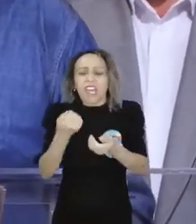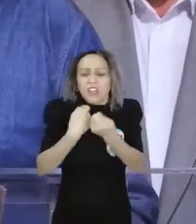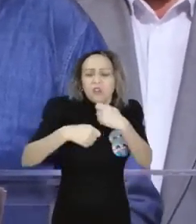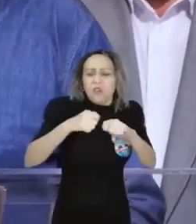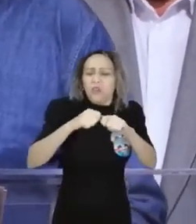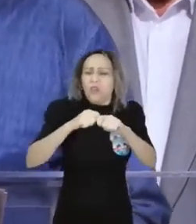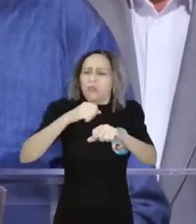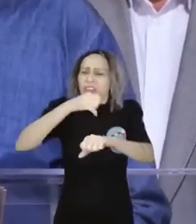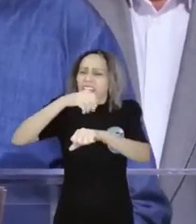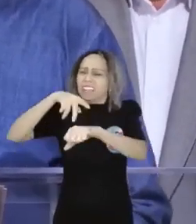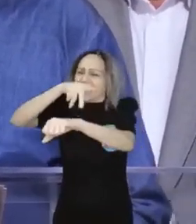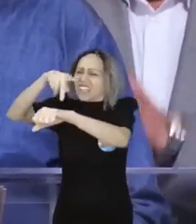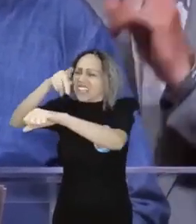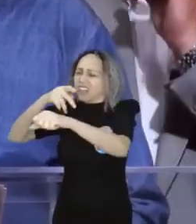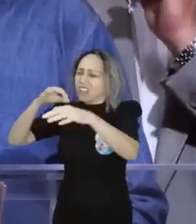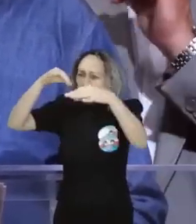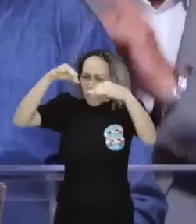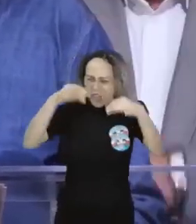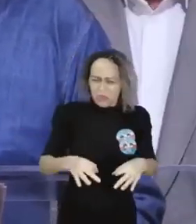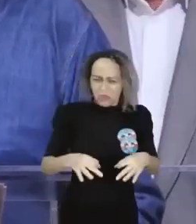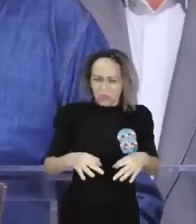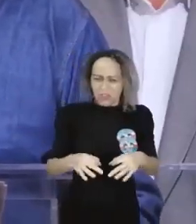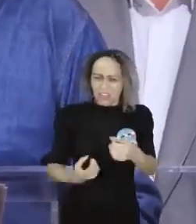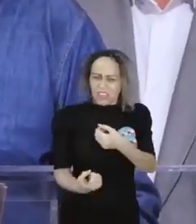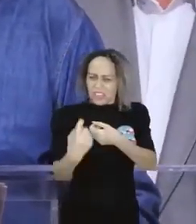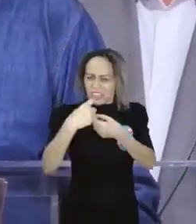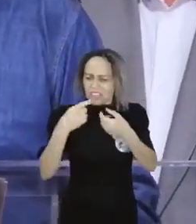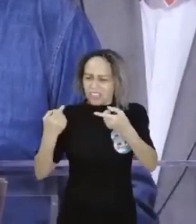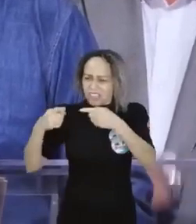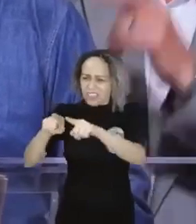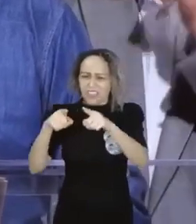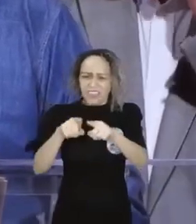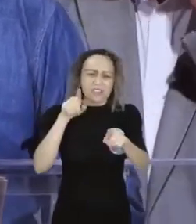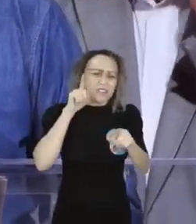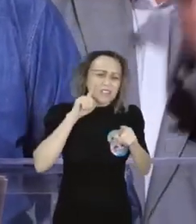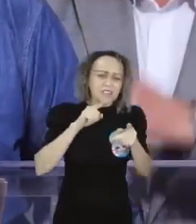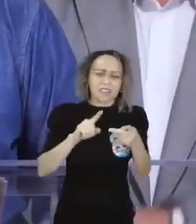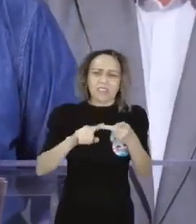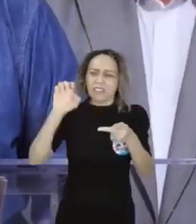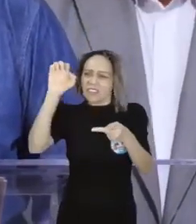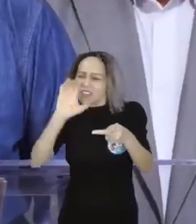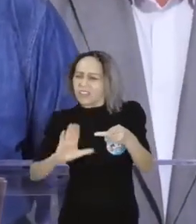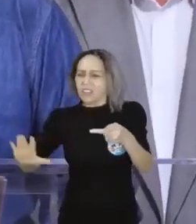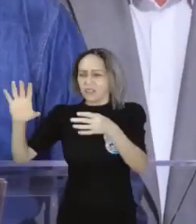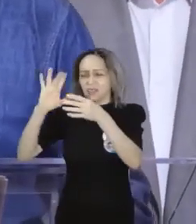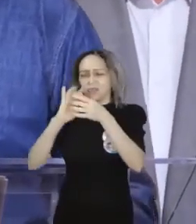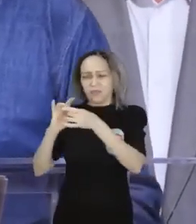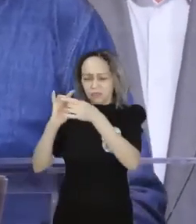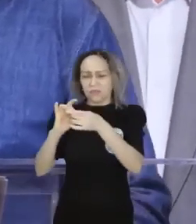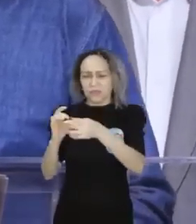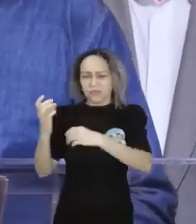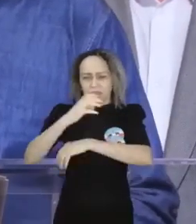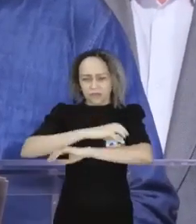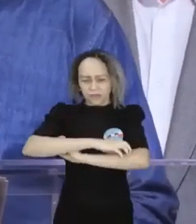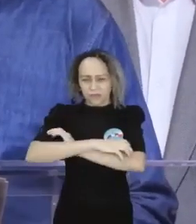justo, retomar nossas parcerias com os Estados Unidos e a União Europeia em novas